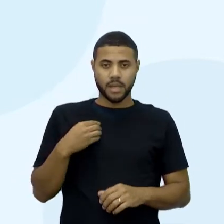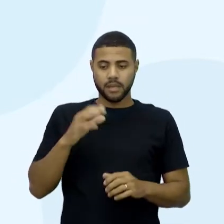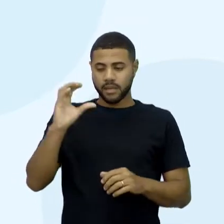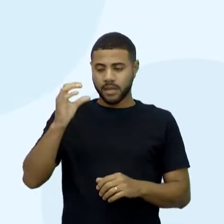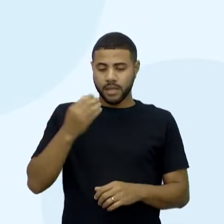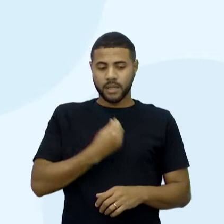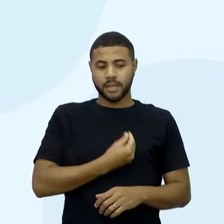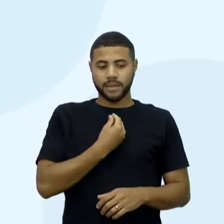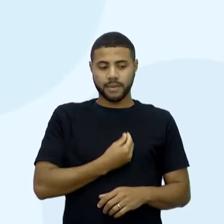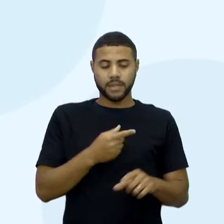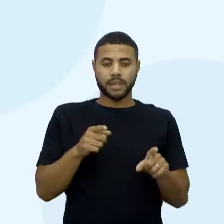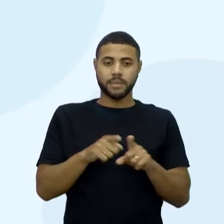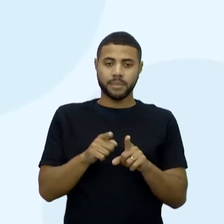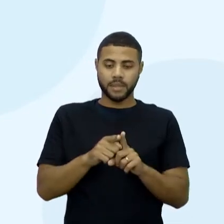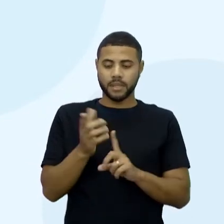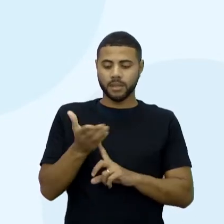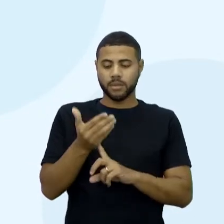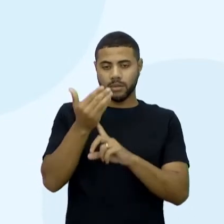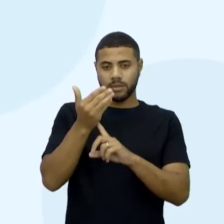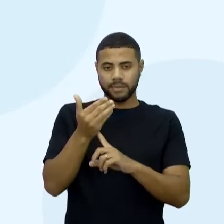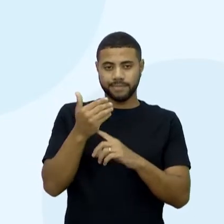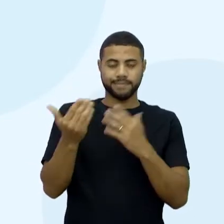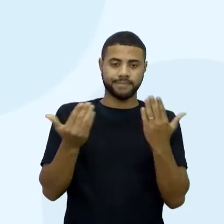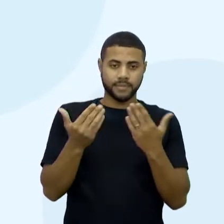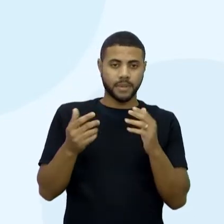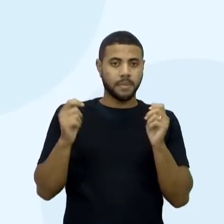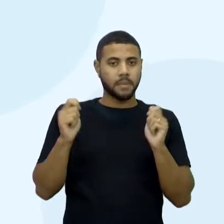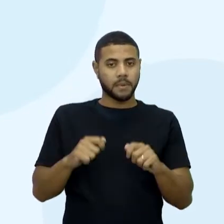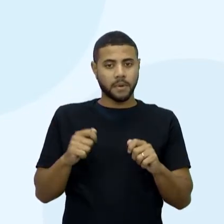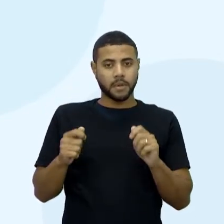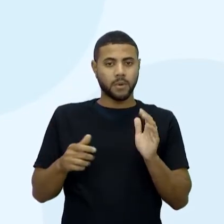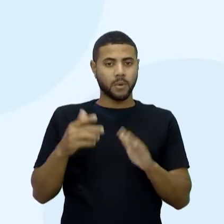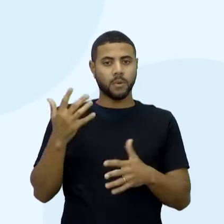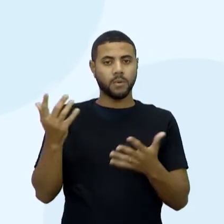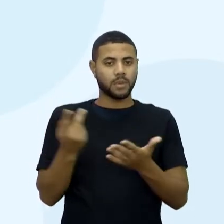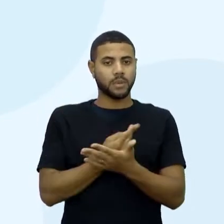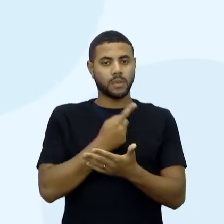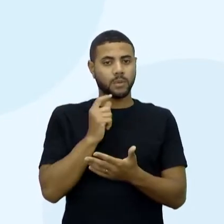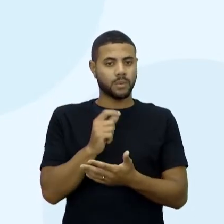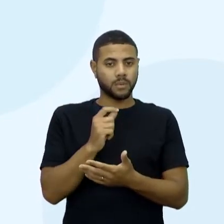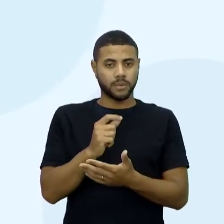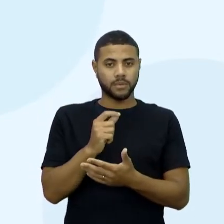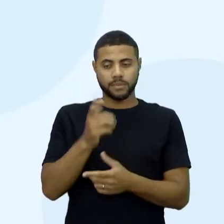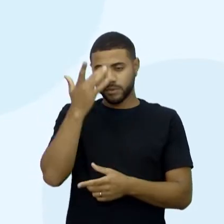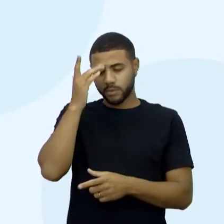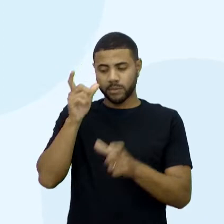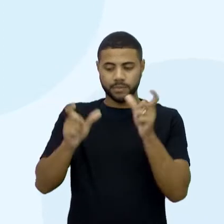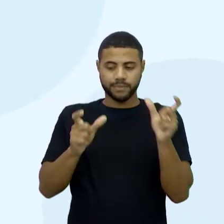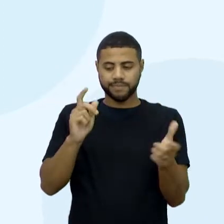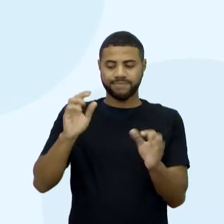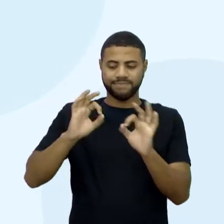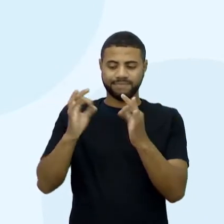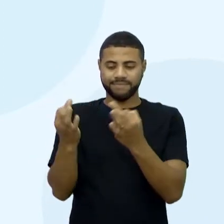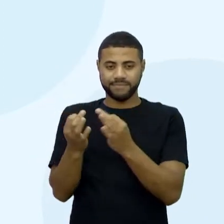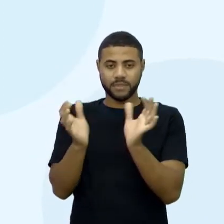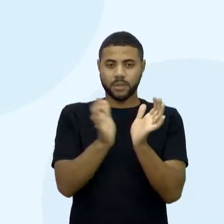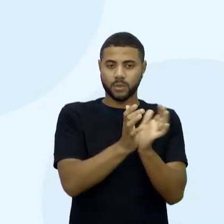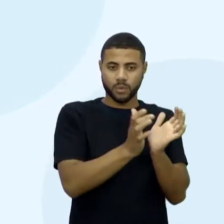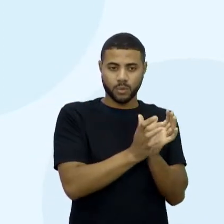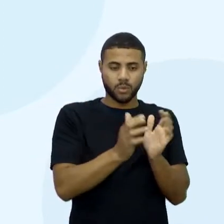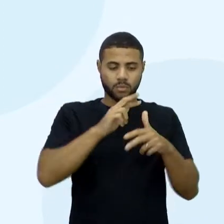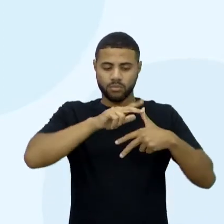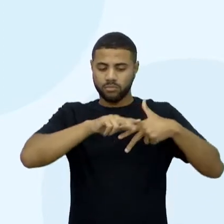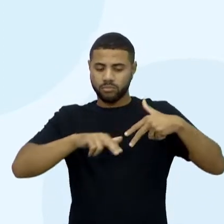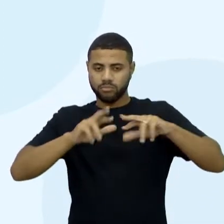tecnologias associadas podem ter impacto sobre indivíduos, famílias, grupos